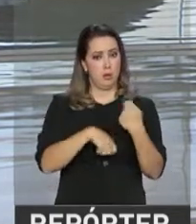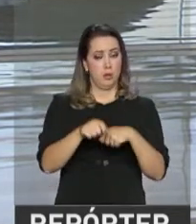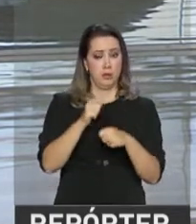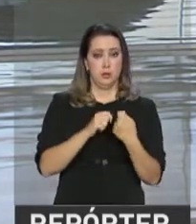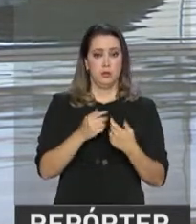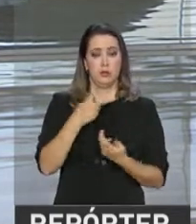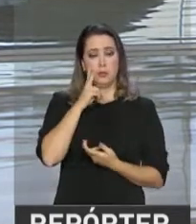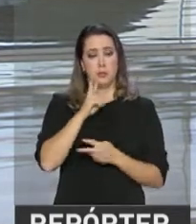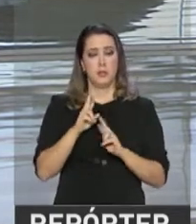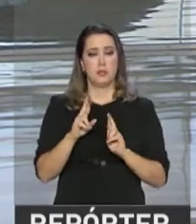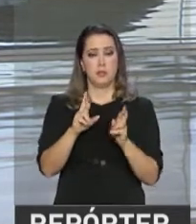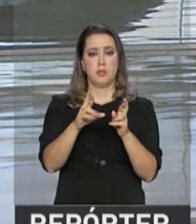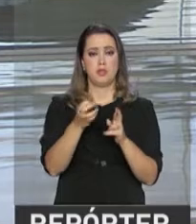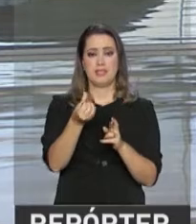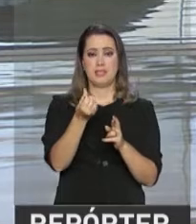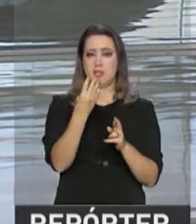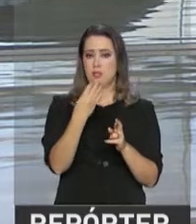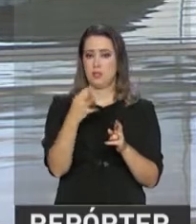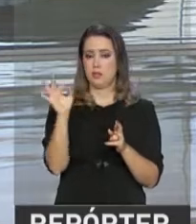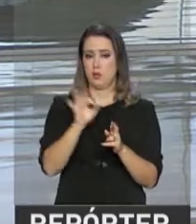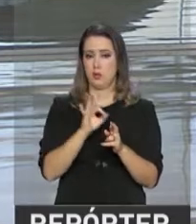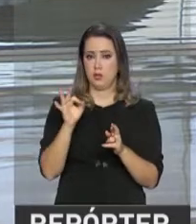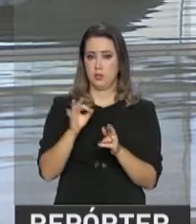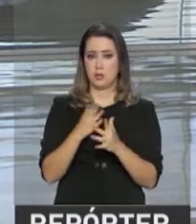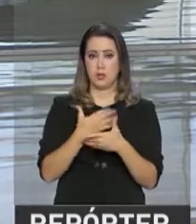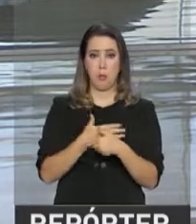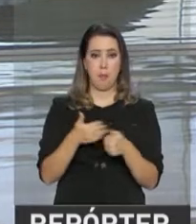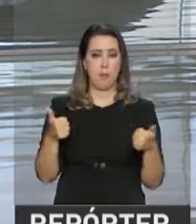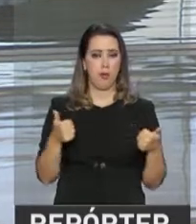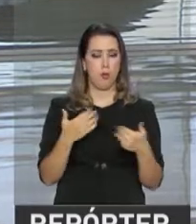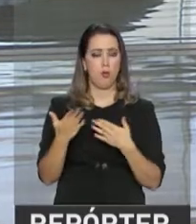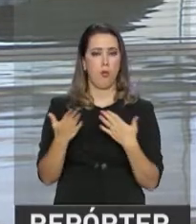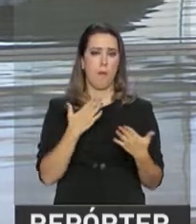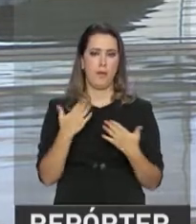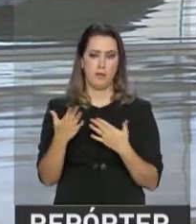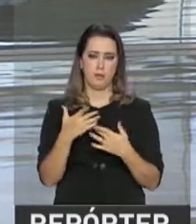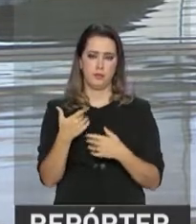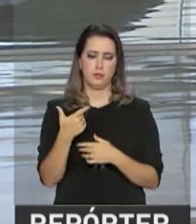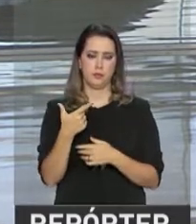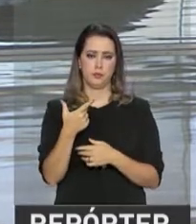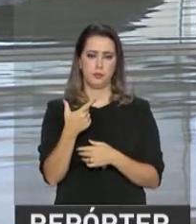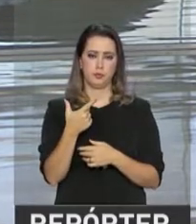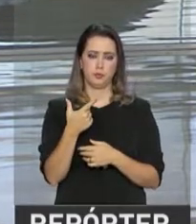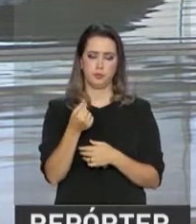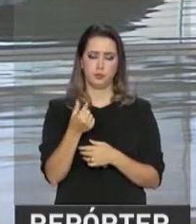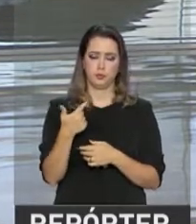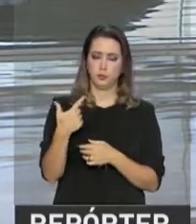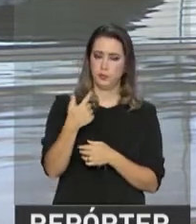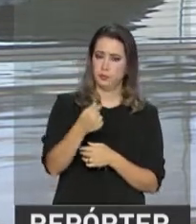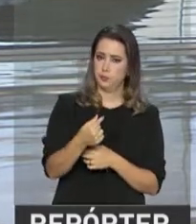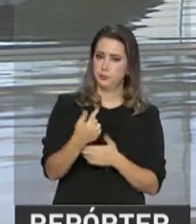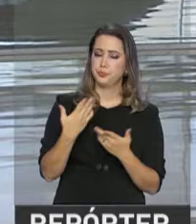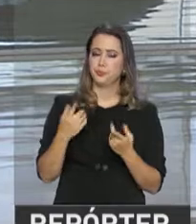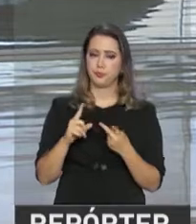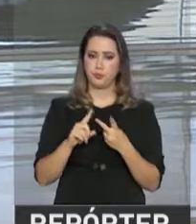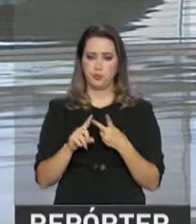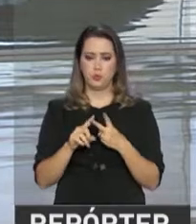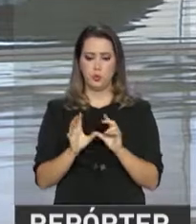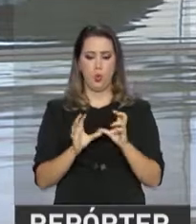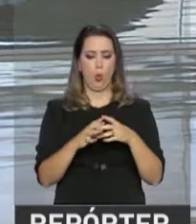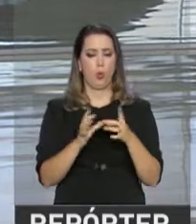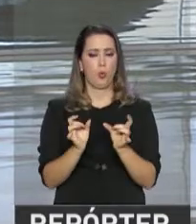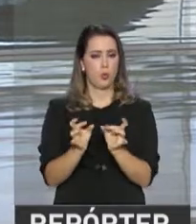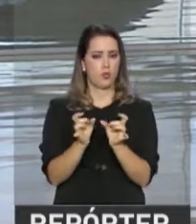64% melhor em 2018 do que em relação a 2000 17 em relação ao setor o